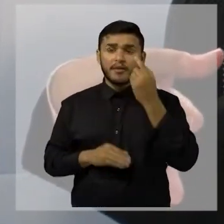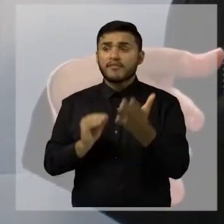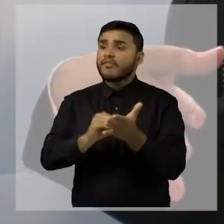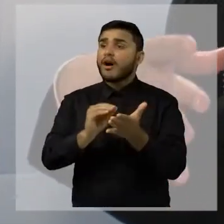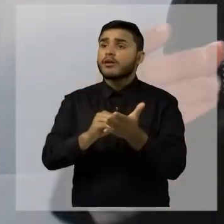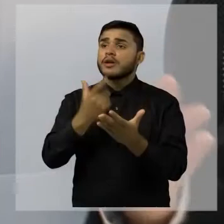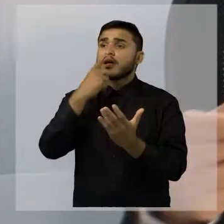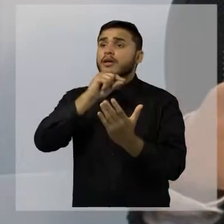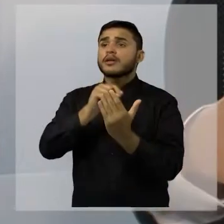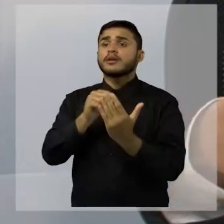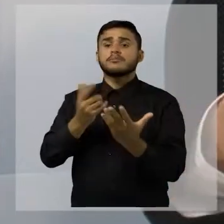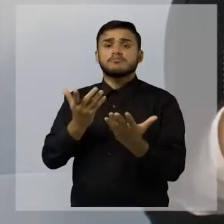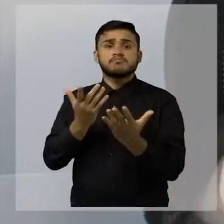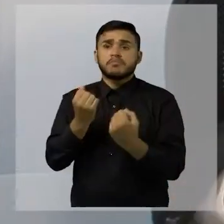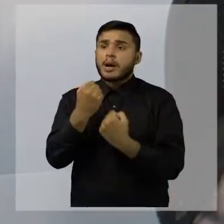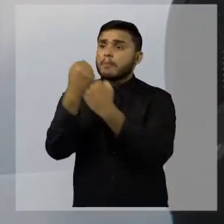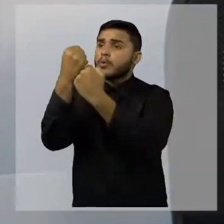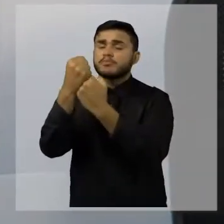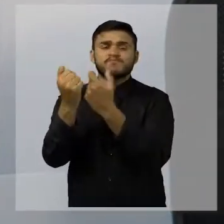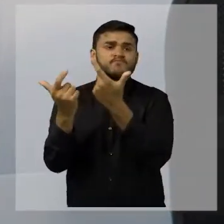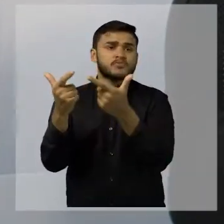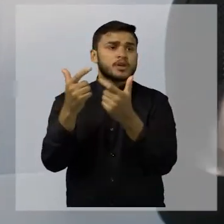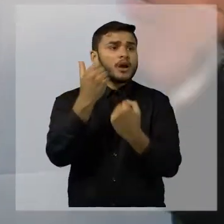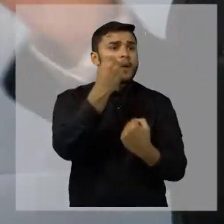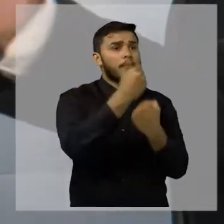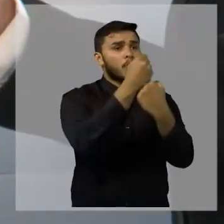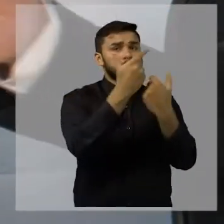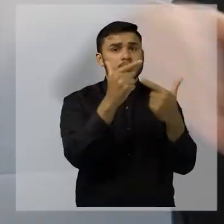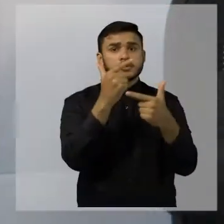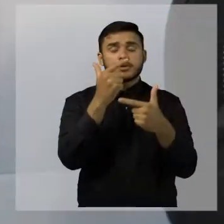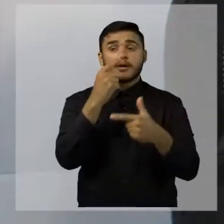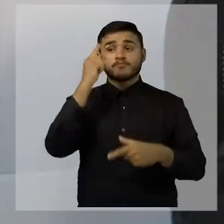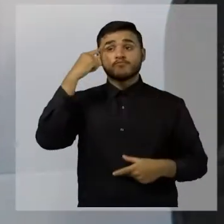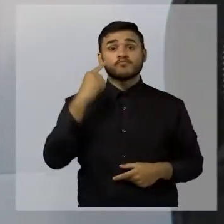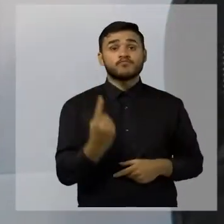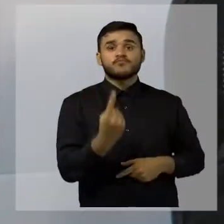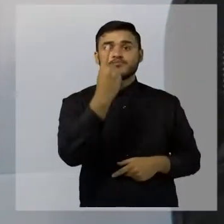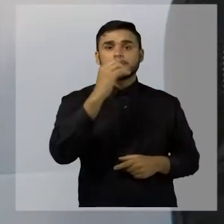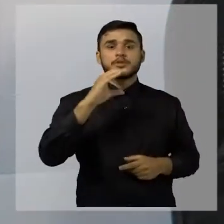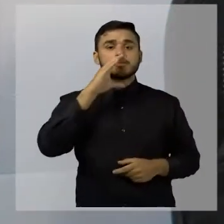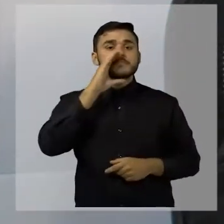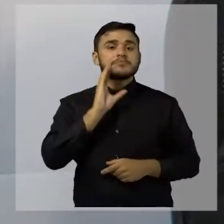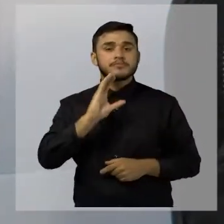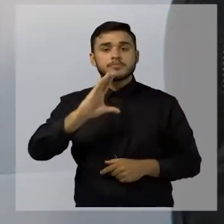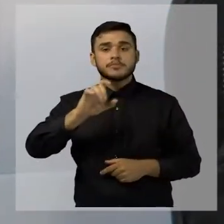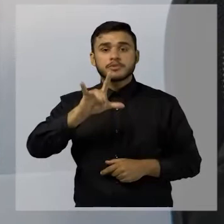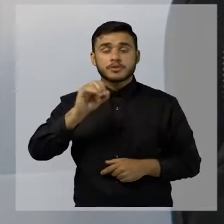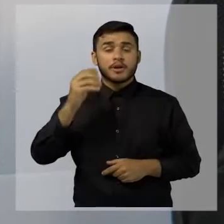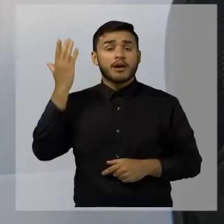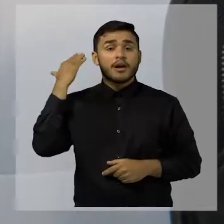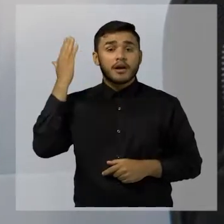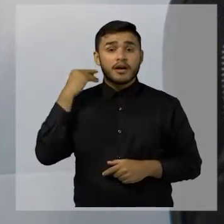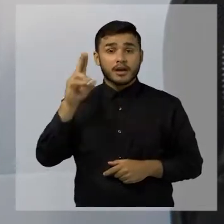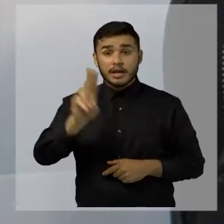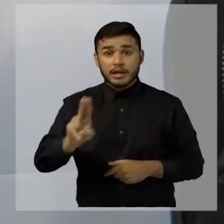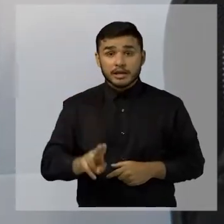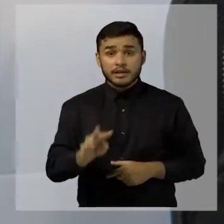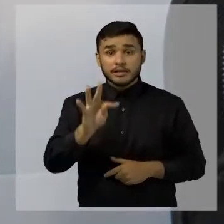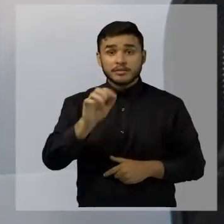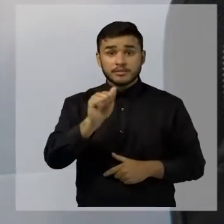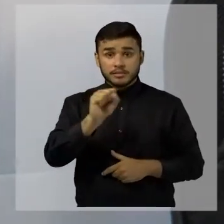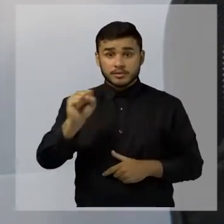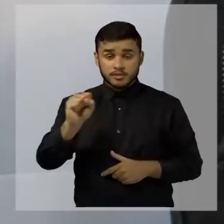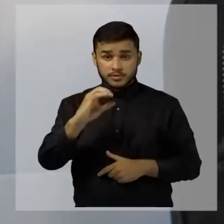disse, mas quem foi o antigo líder desse grupo? Tasso Gereissati, no primeiro momento, em Fortaleza, que sempre teve um